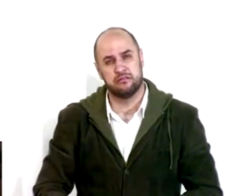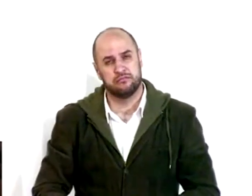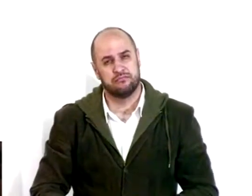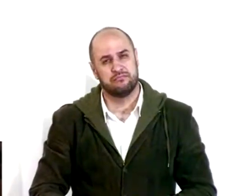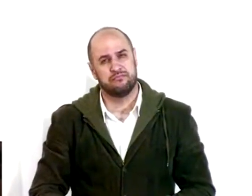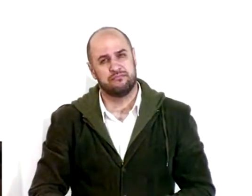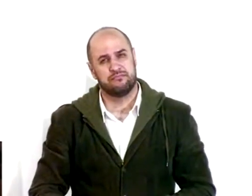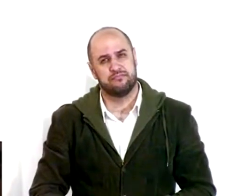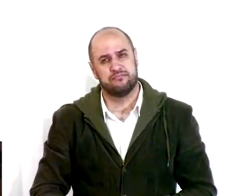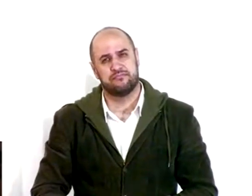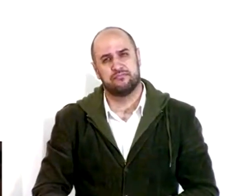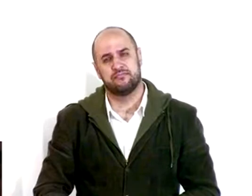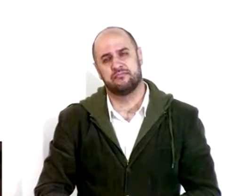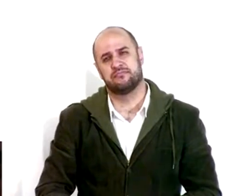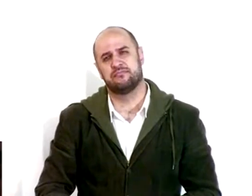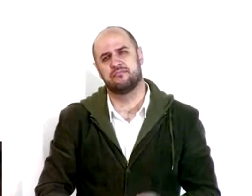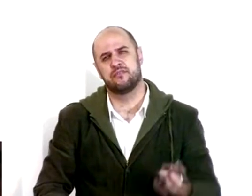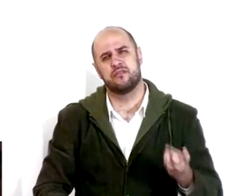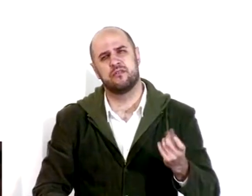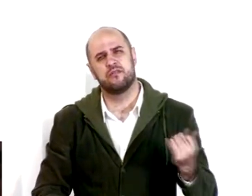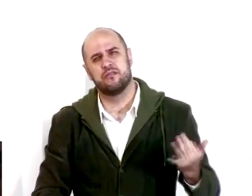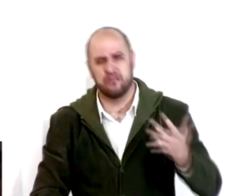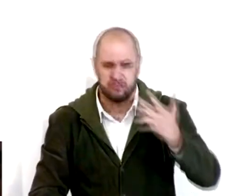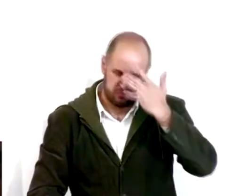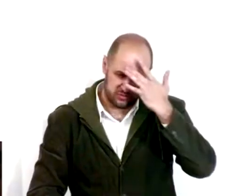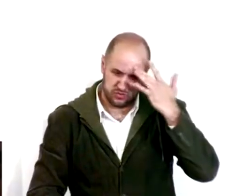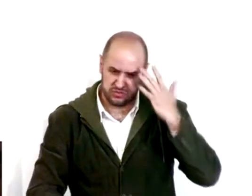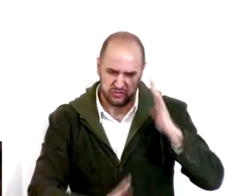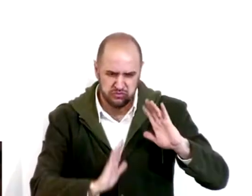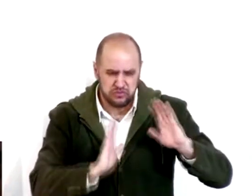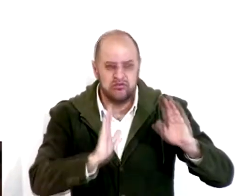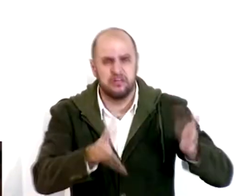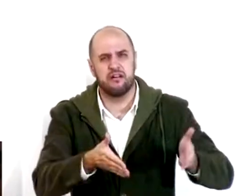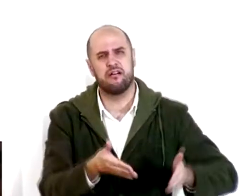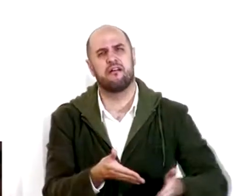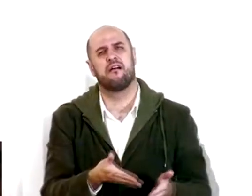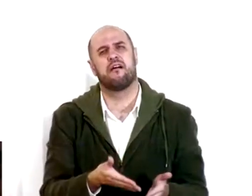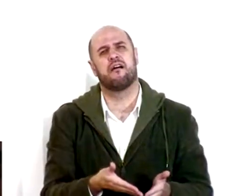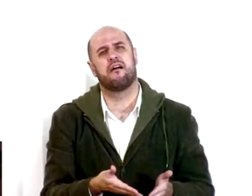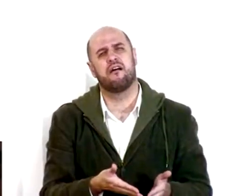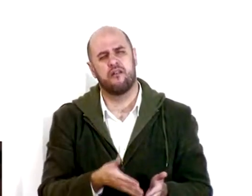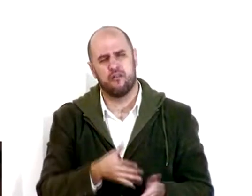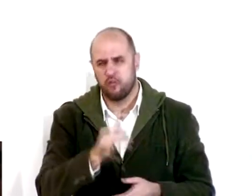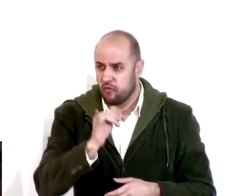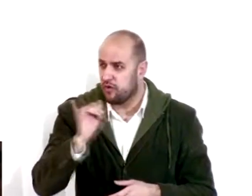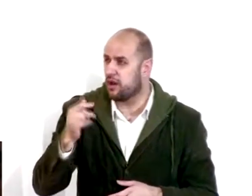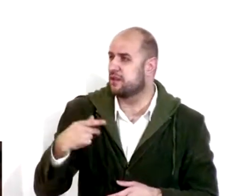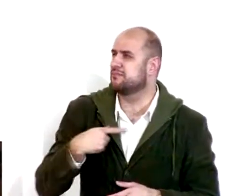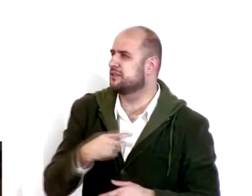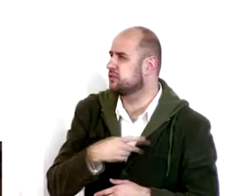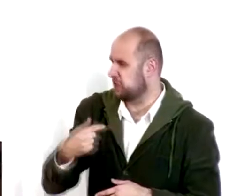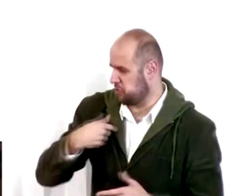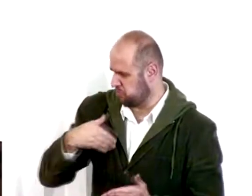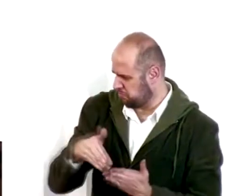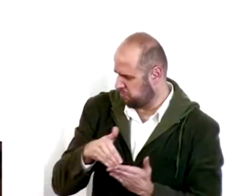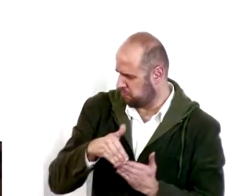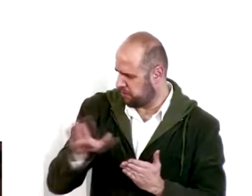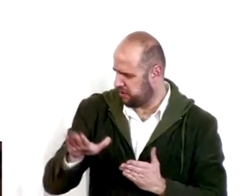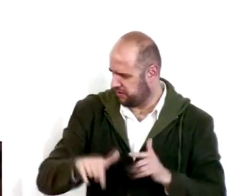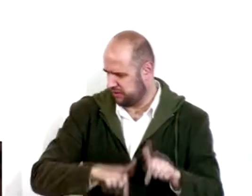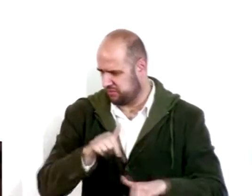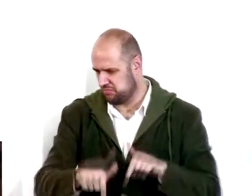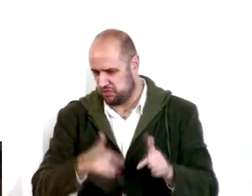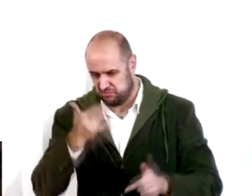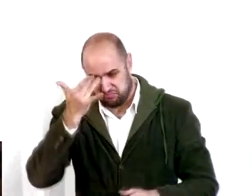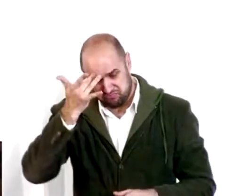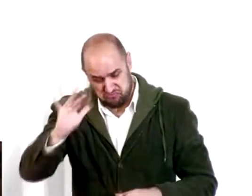Quantos irmãos já chegaram e disseram: pastor, eu acabei de ser demitido, eu não sei o que